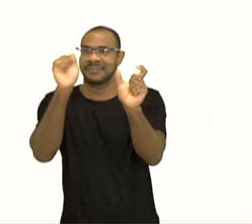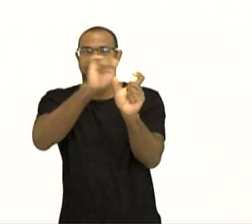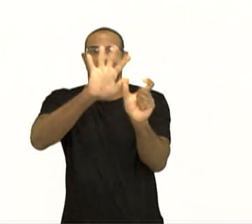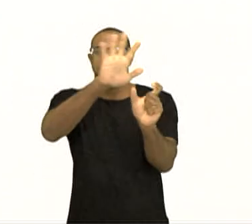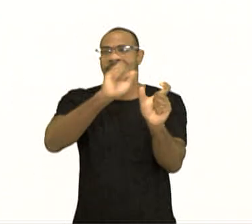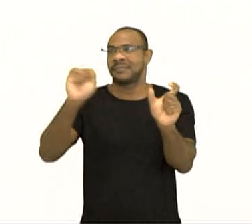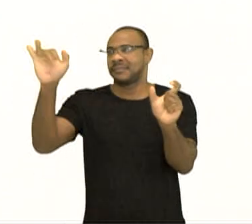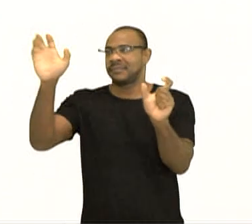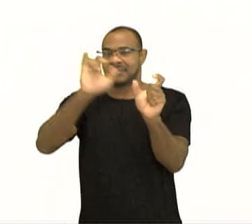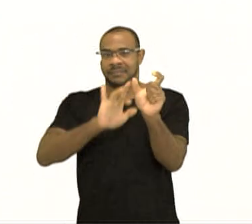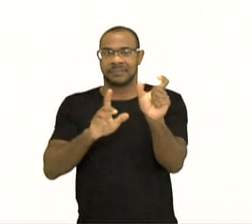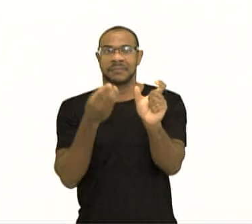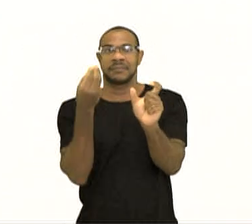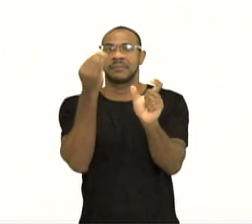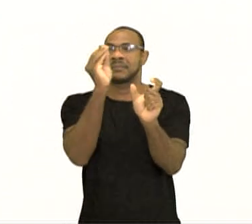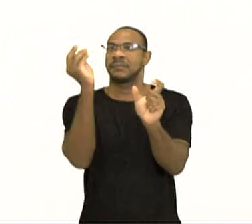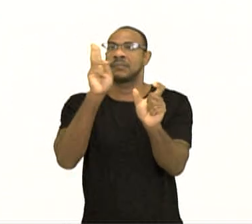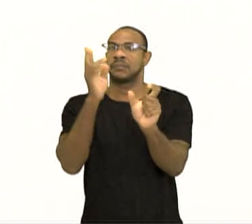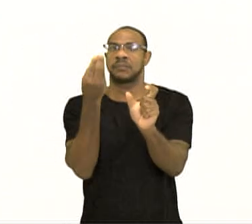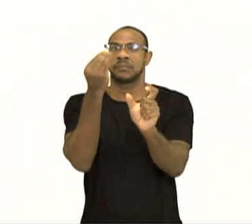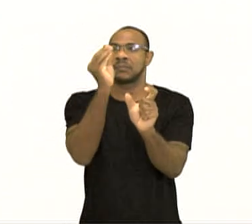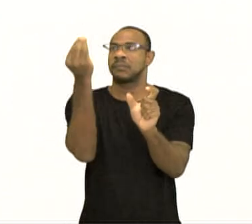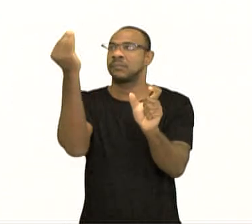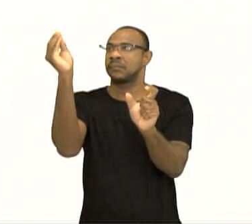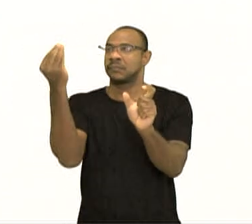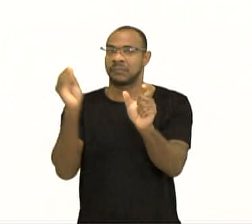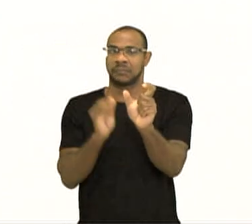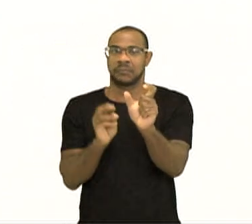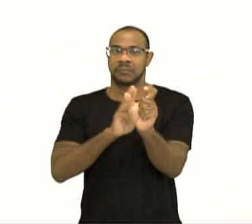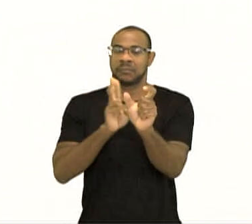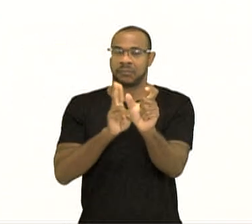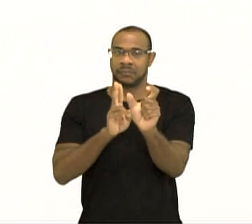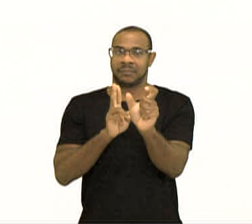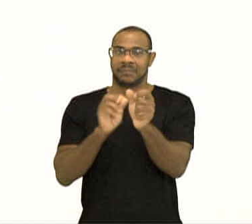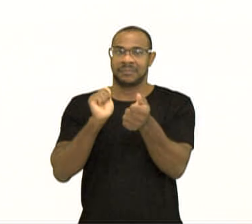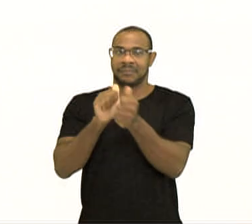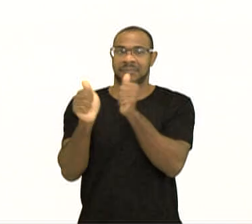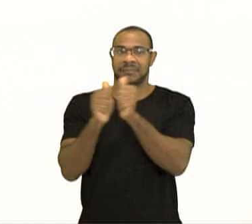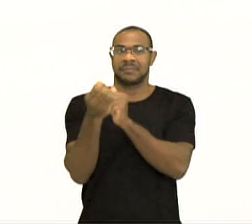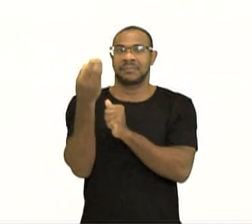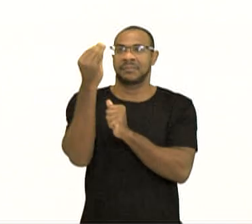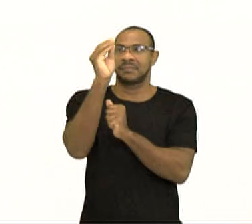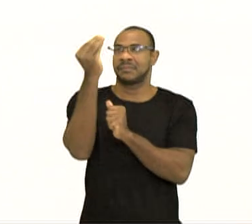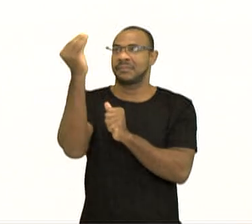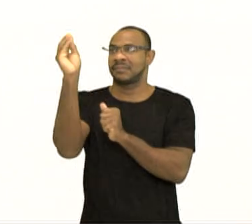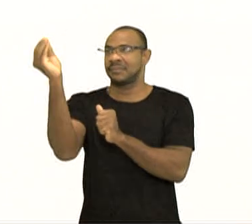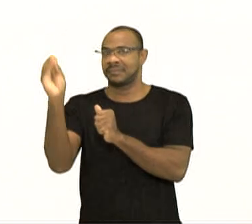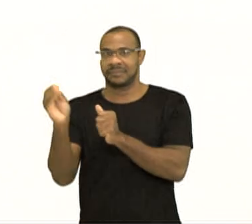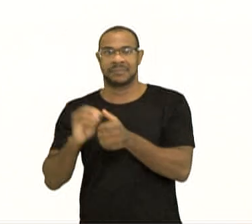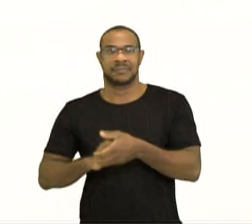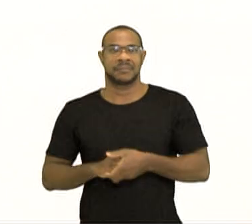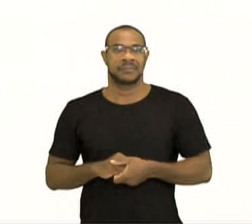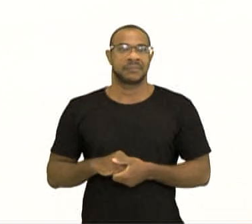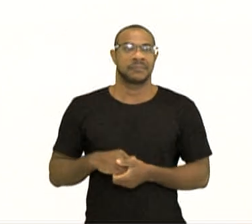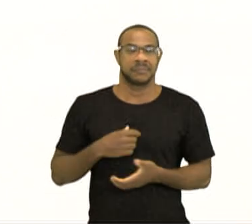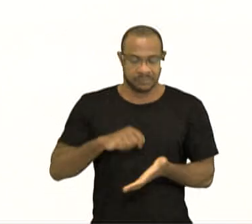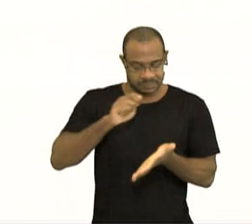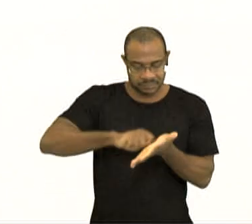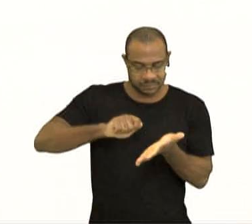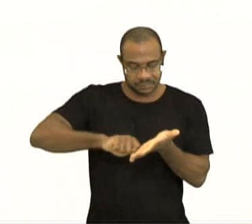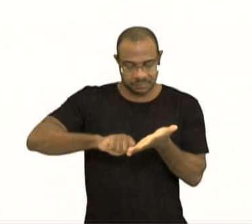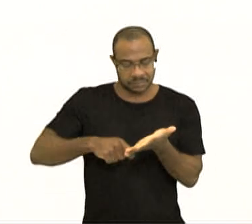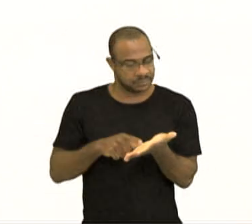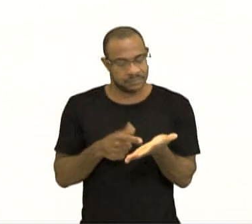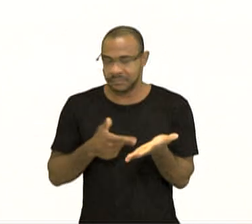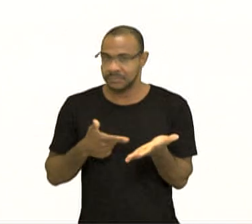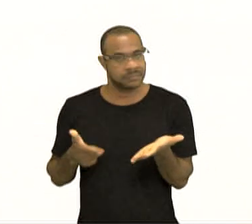diving, soccer, volleyball, snowboarding, basketball e skydiving. Claro que vocês não têm a imagem no caderno de vocês, mas